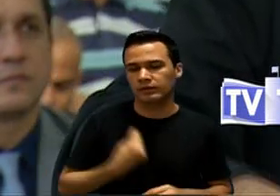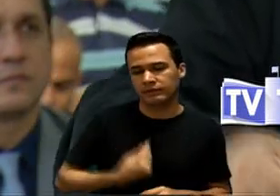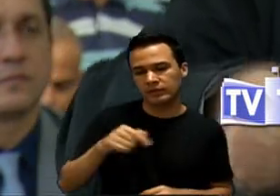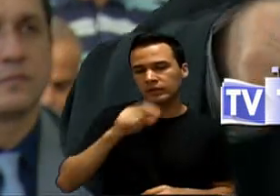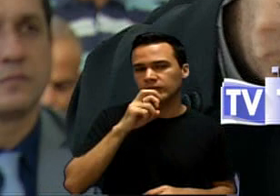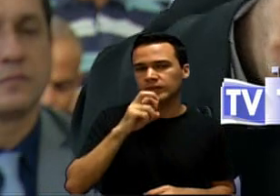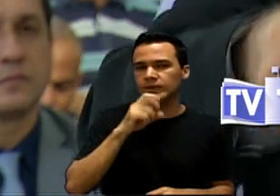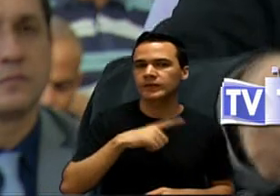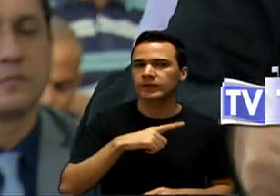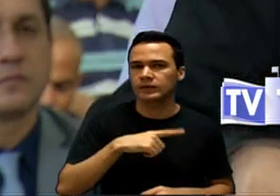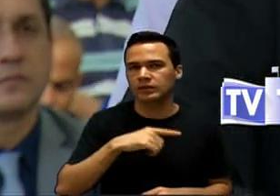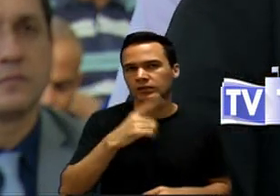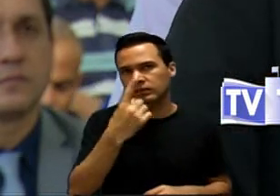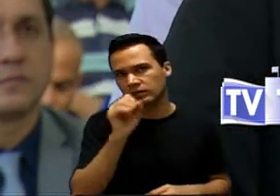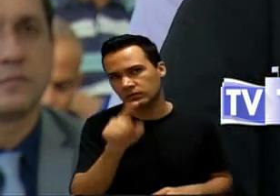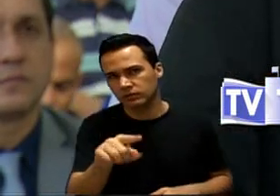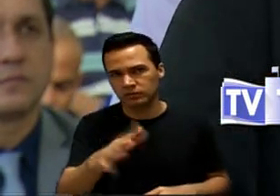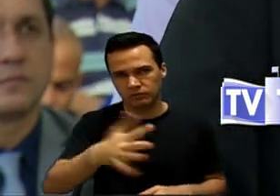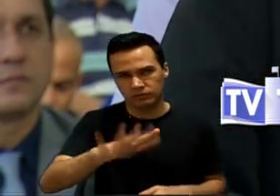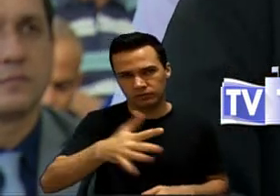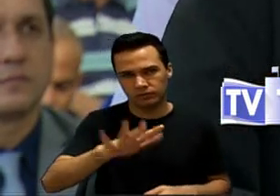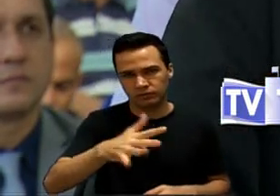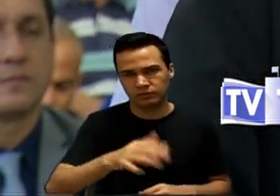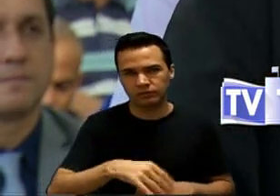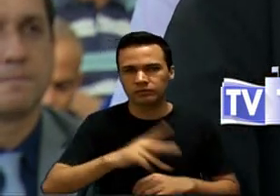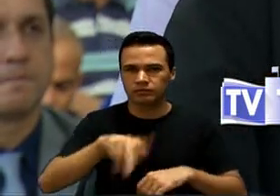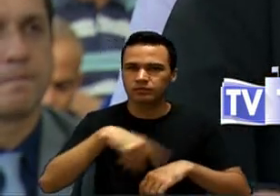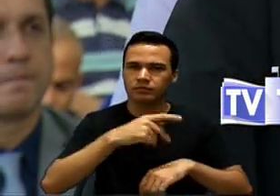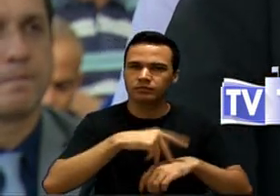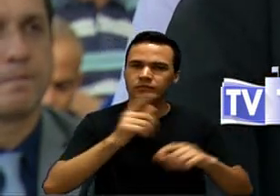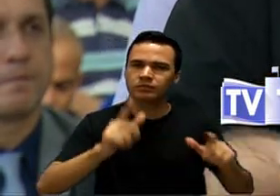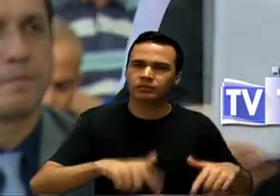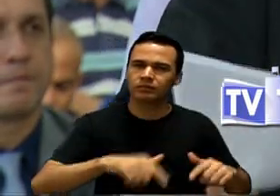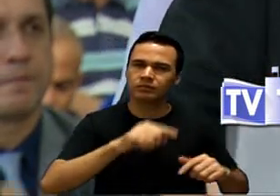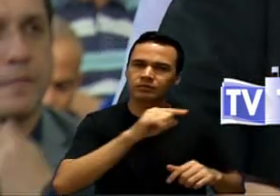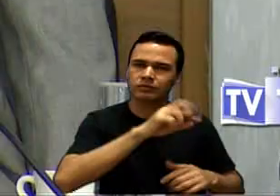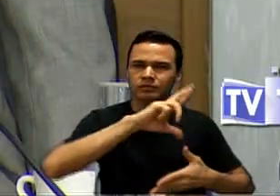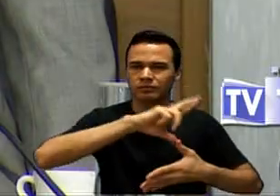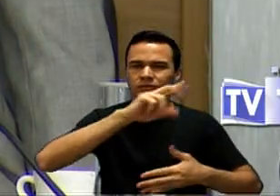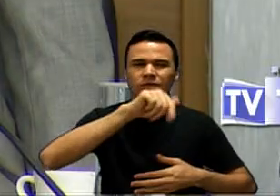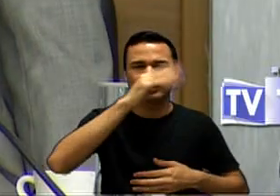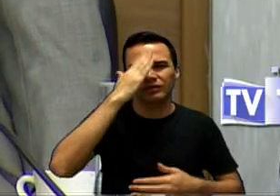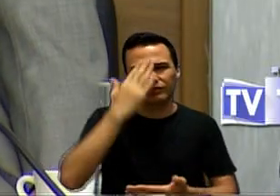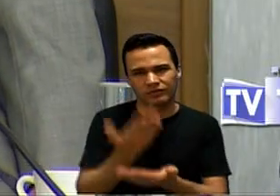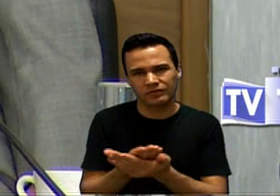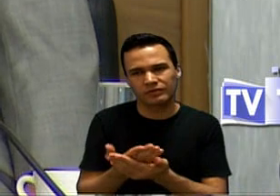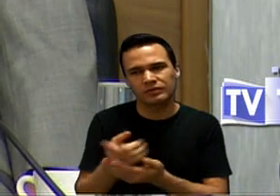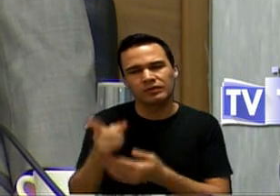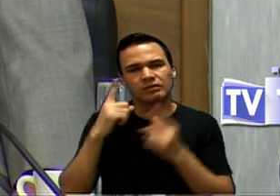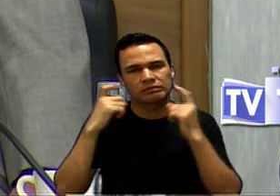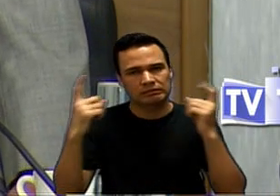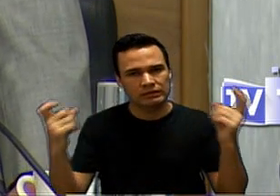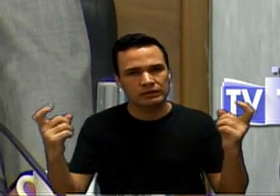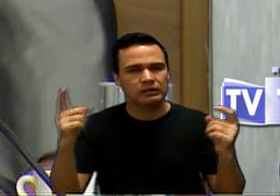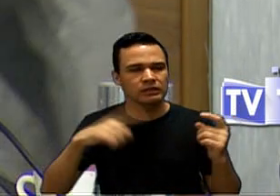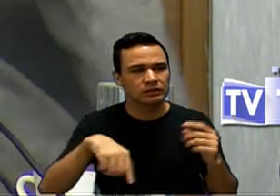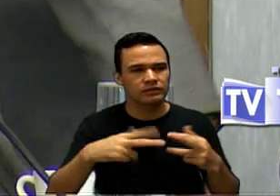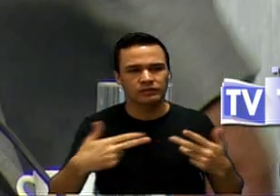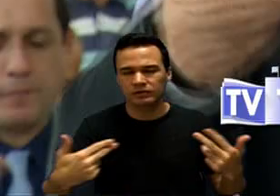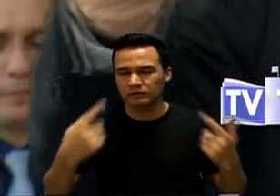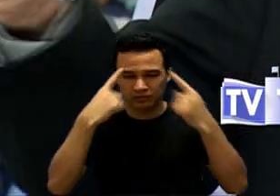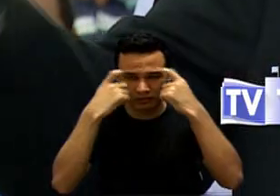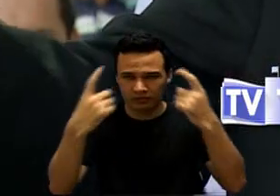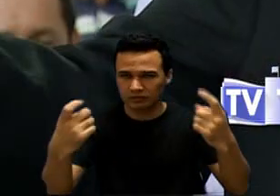cidade de Sorocaba, são quase 1000 imigrantes haitianos que acreditam, com todas as dificuldades, violência, falta de emprego e tudo